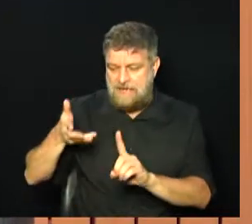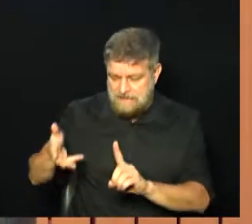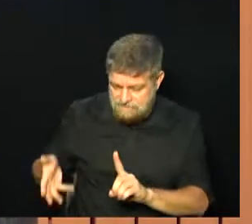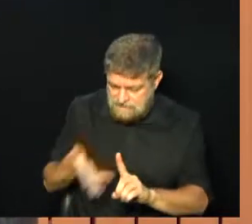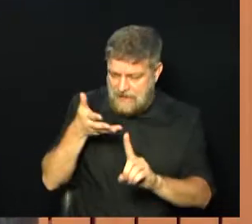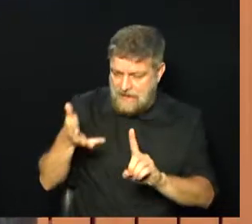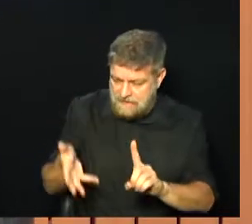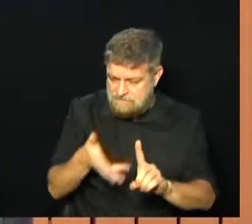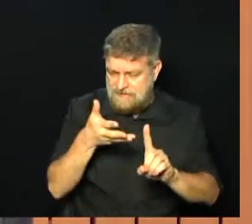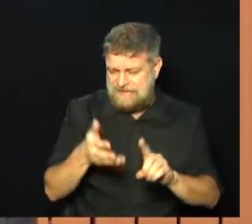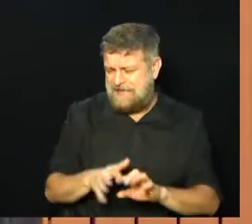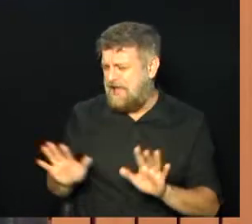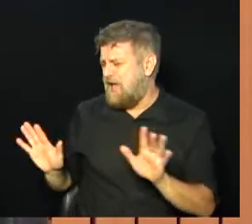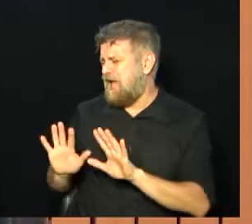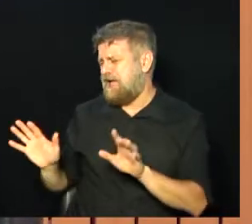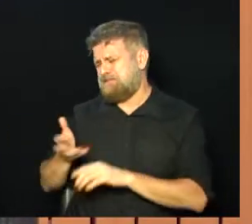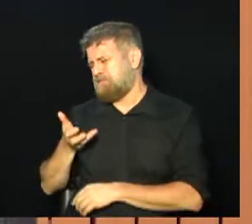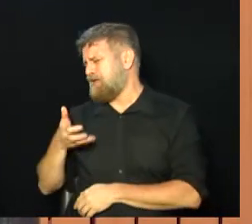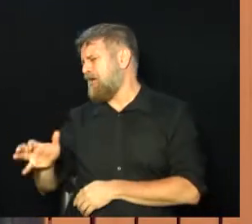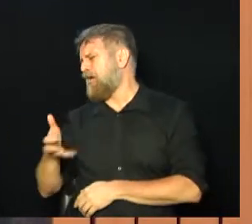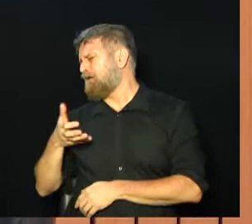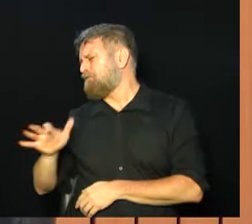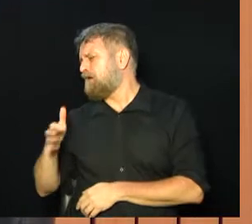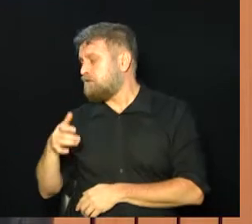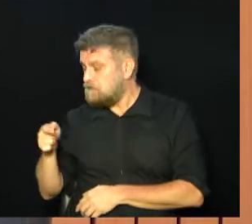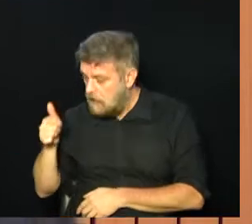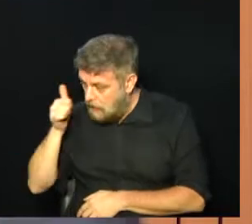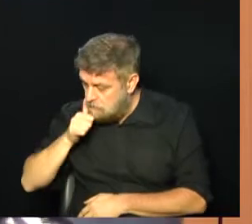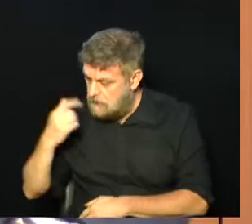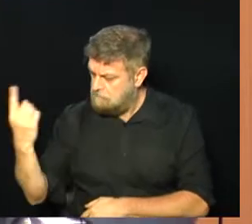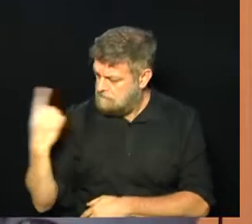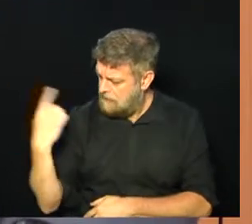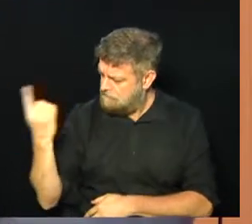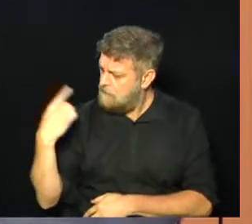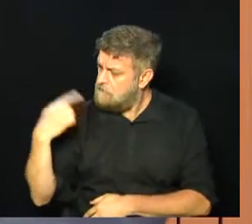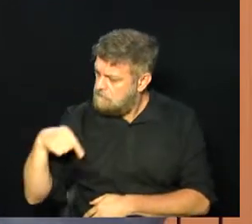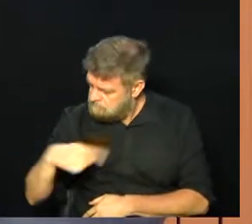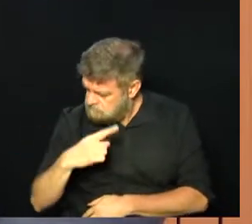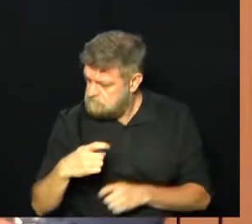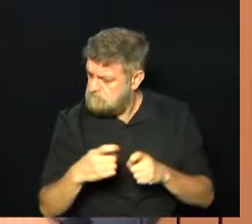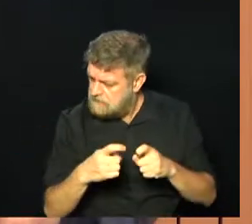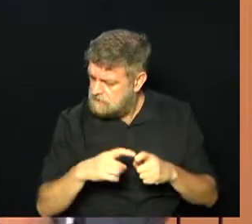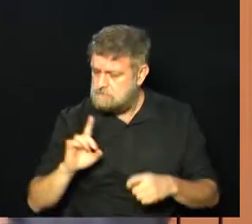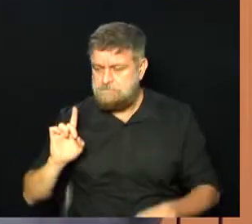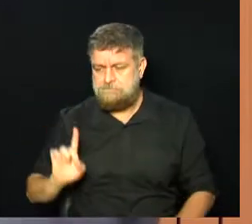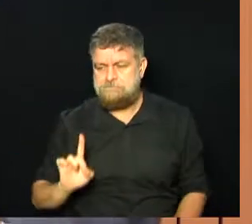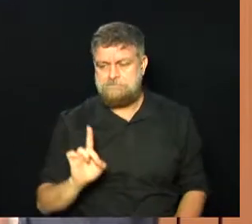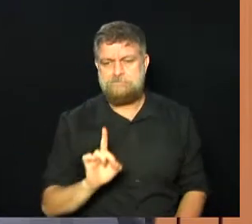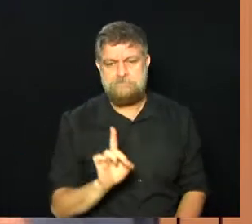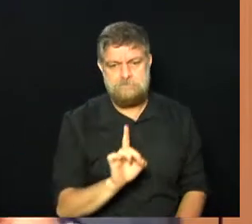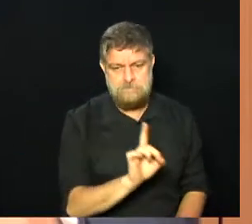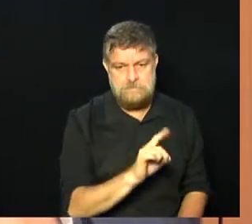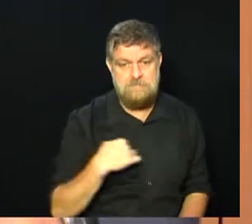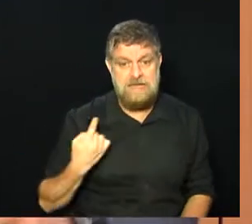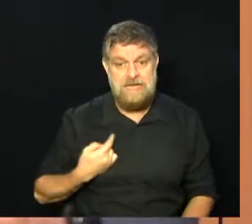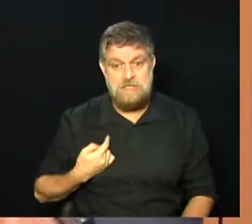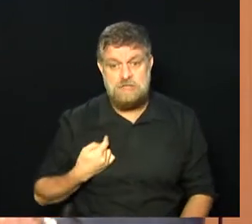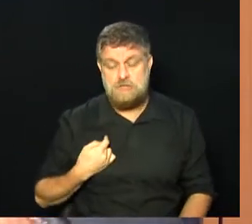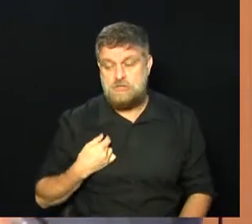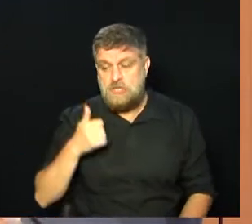ao médico, para fazer um tratamento, fazer uma prevenção, enfim. Então, acho que temos que seguir os exemplos das